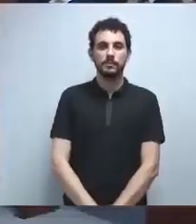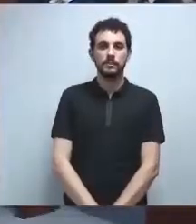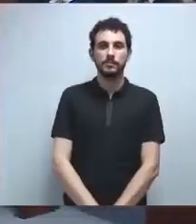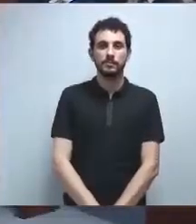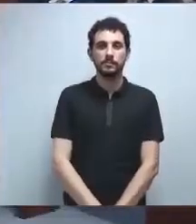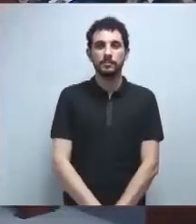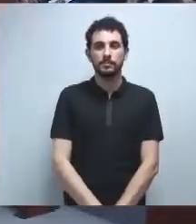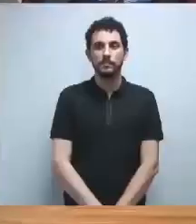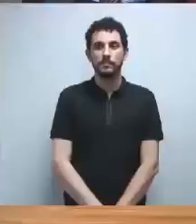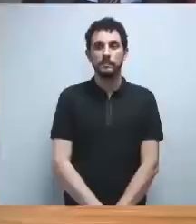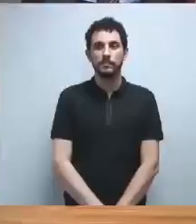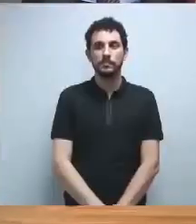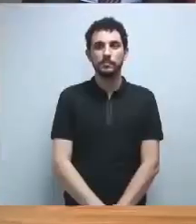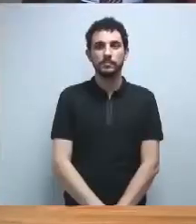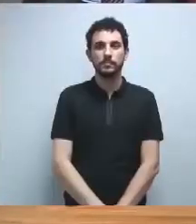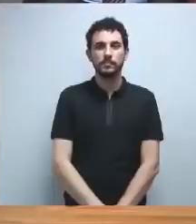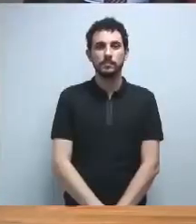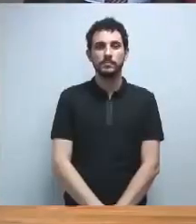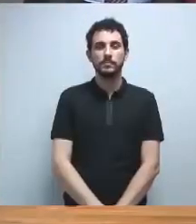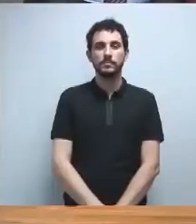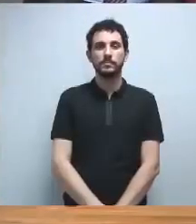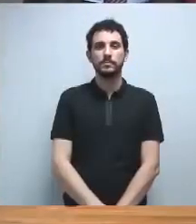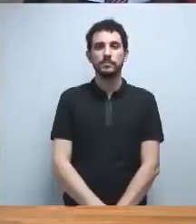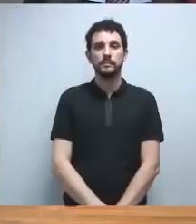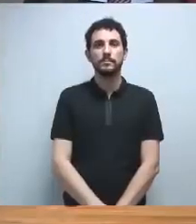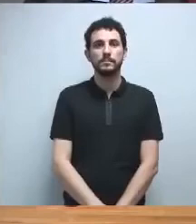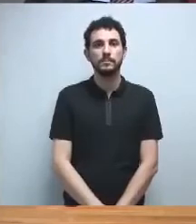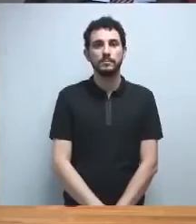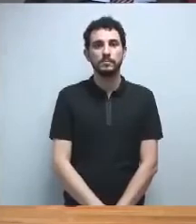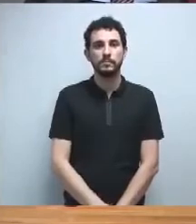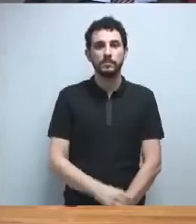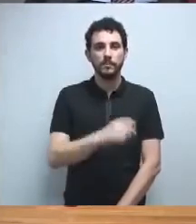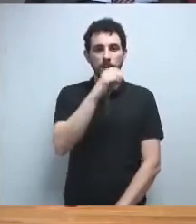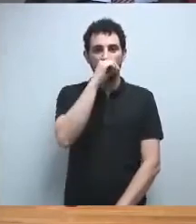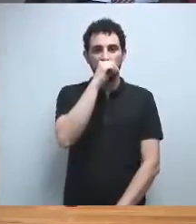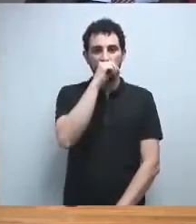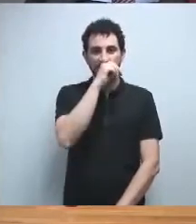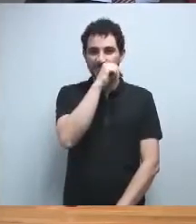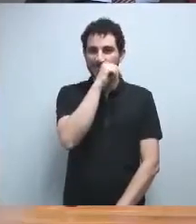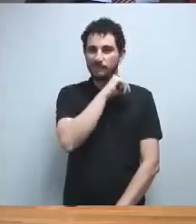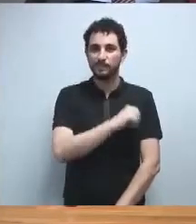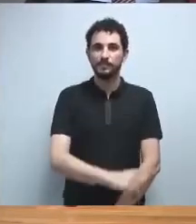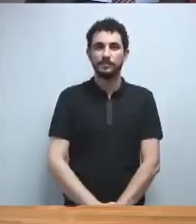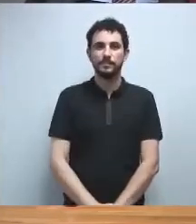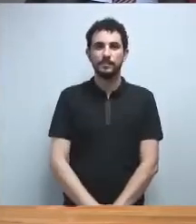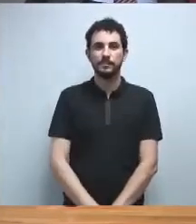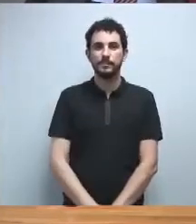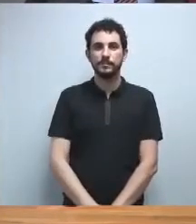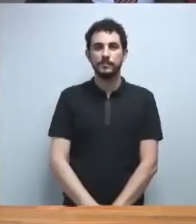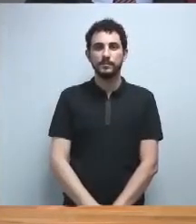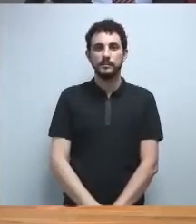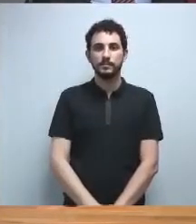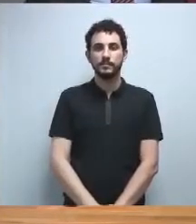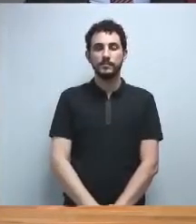em razão do horário já estávamos fazendo o coffee break tenho mais alguma outra pergunta